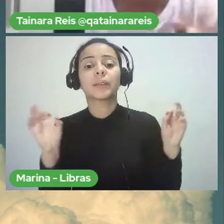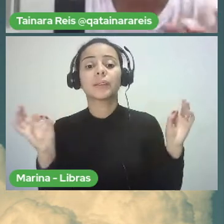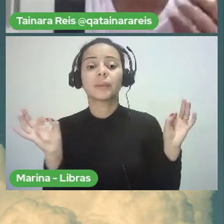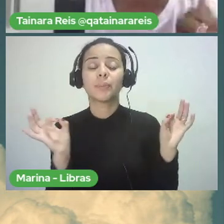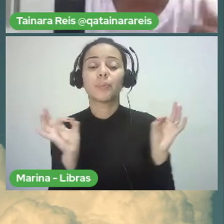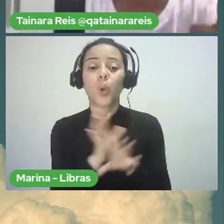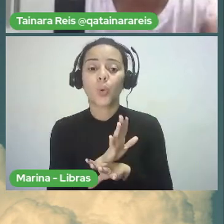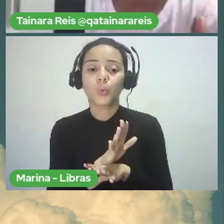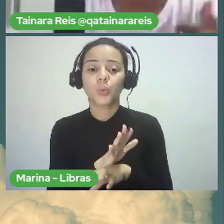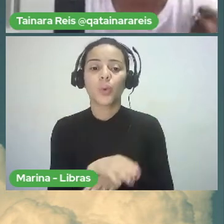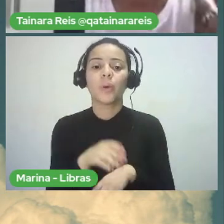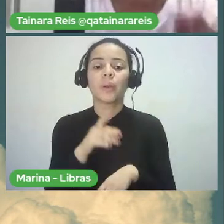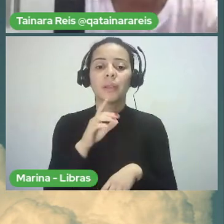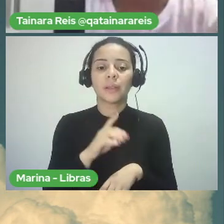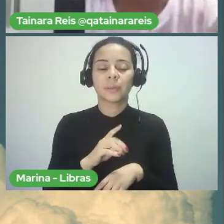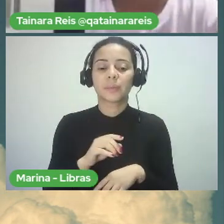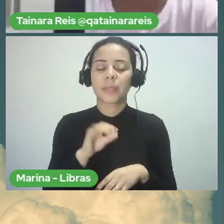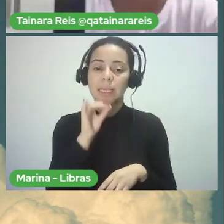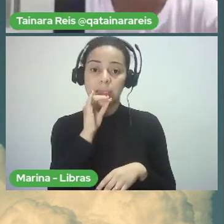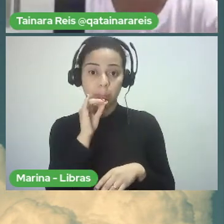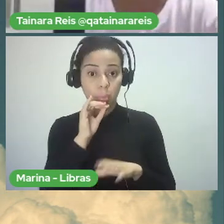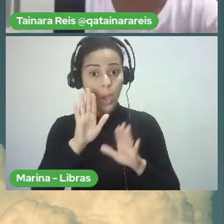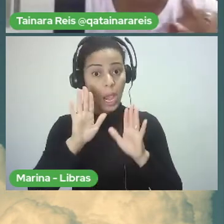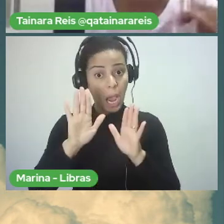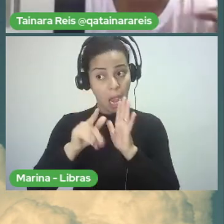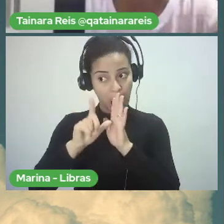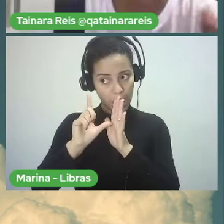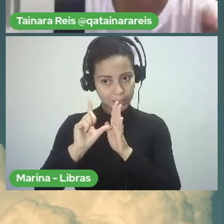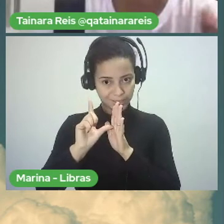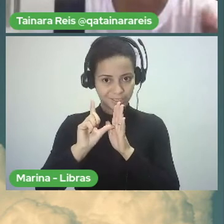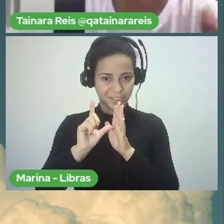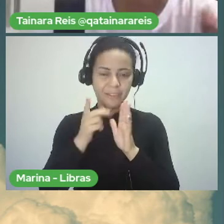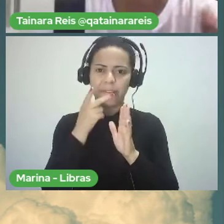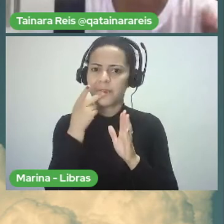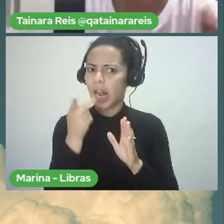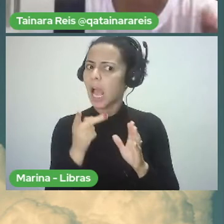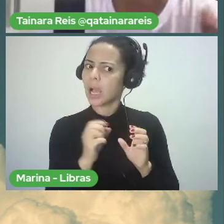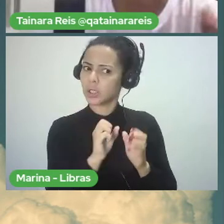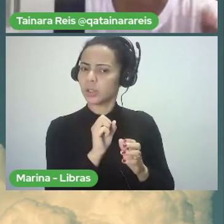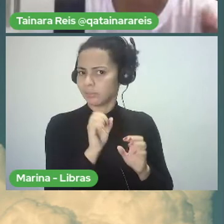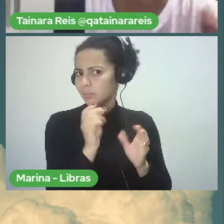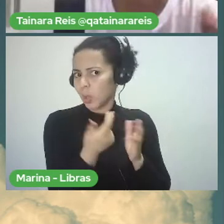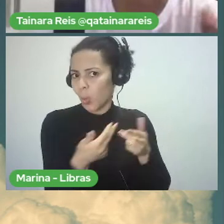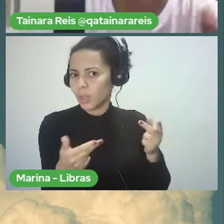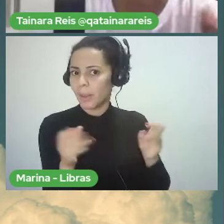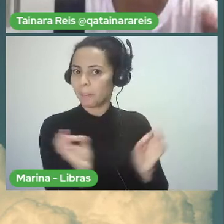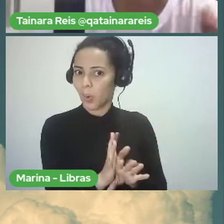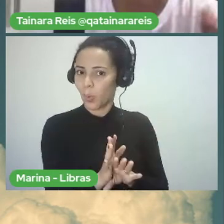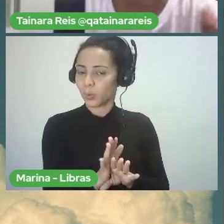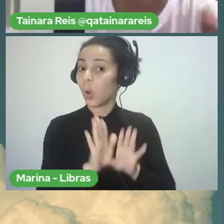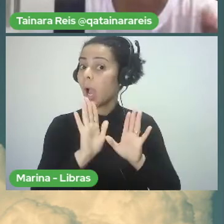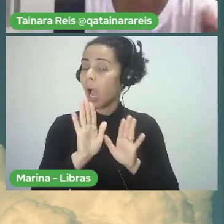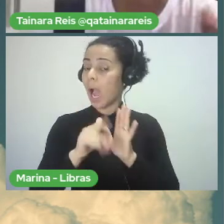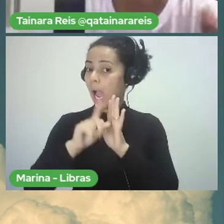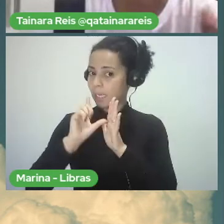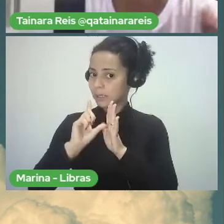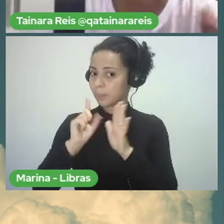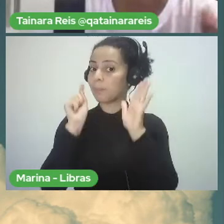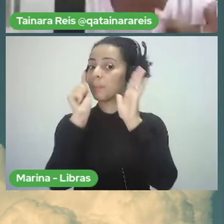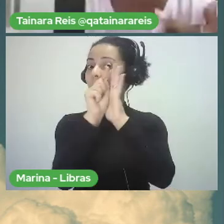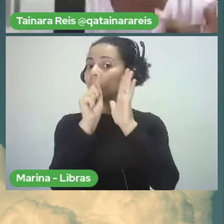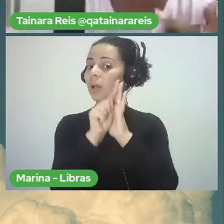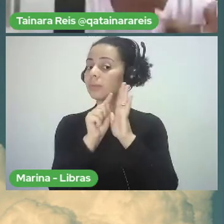de afirmar que algo está pronto, faça uma dessas perguntas, né? Aqui tem algumas sugestões. Então, se foram feitos, se os critérios de aceite